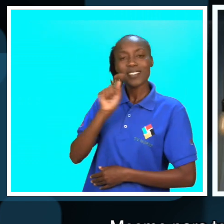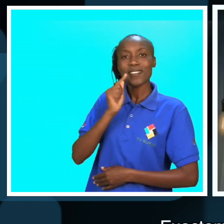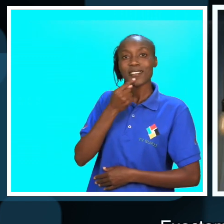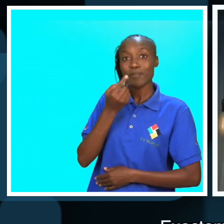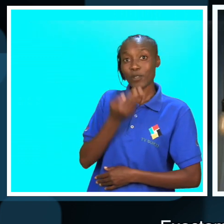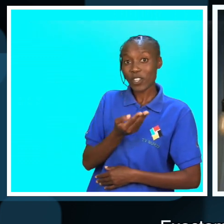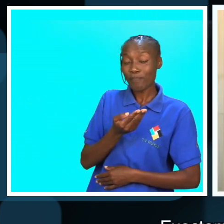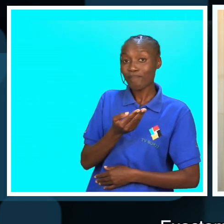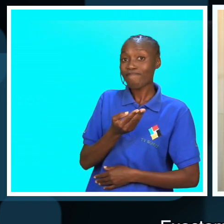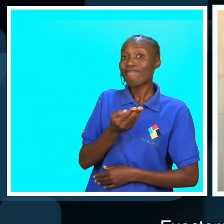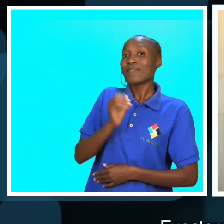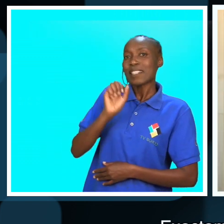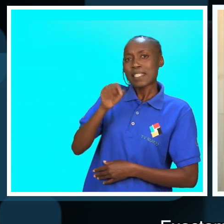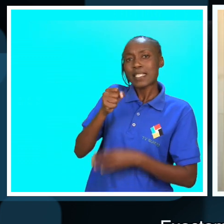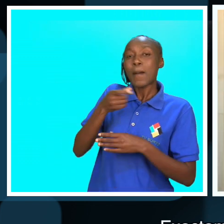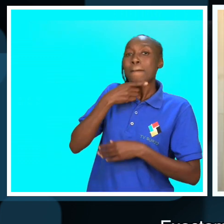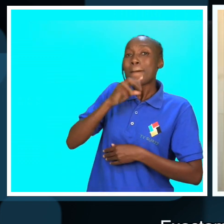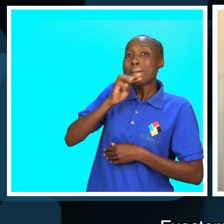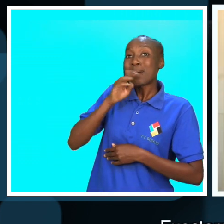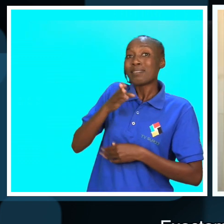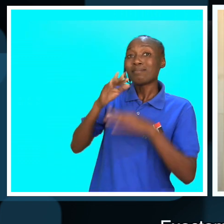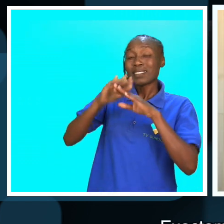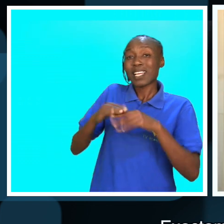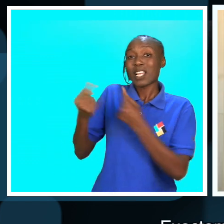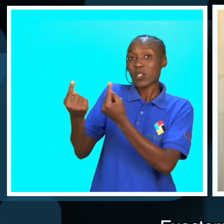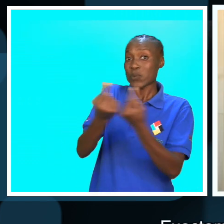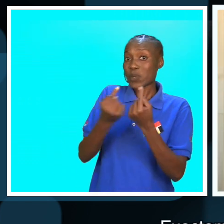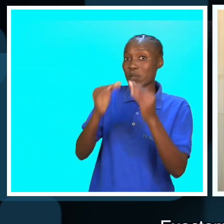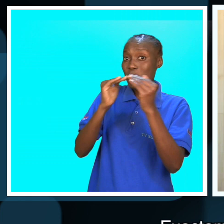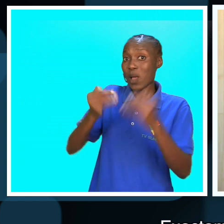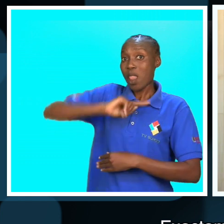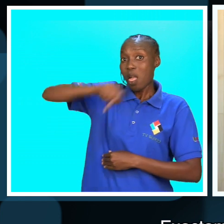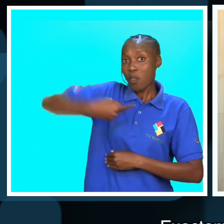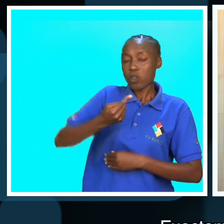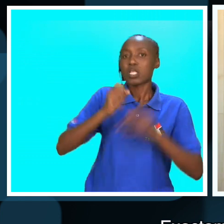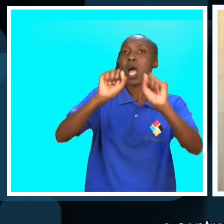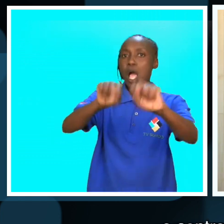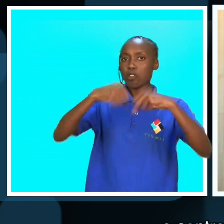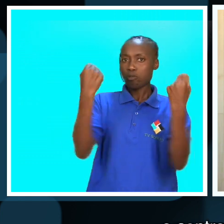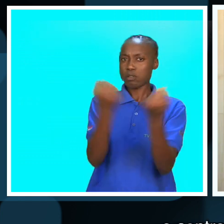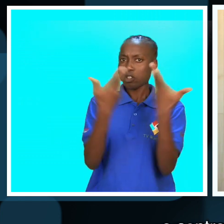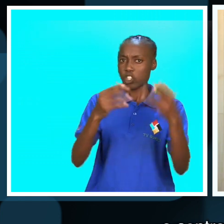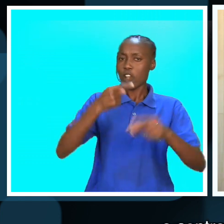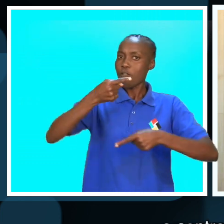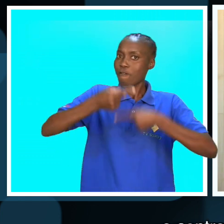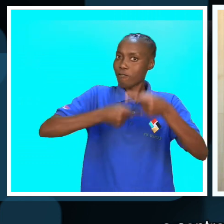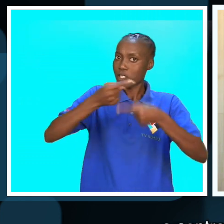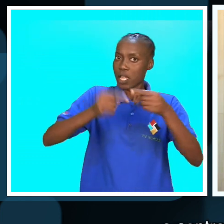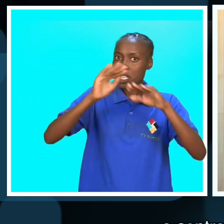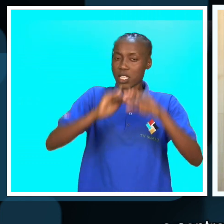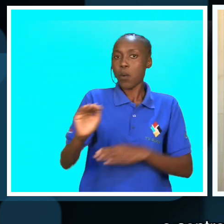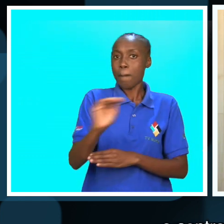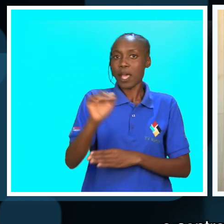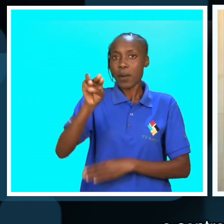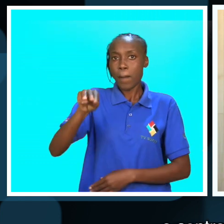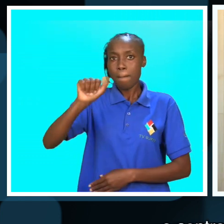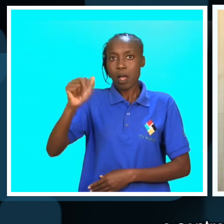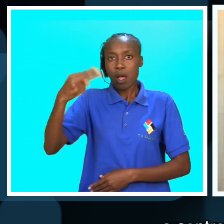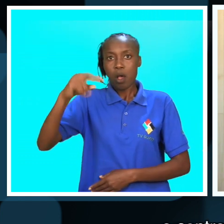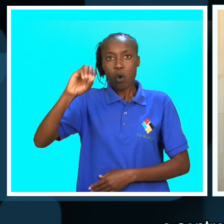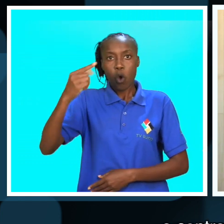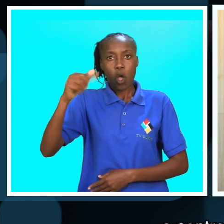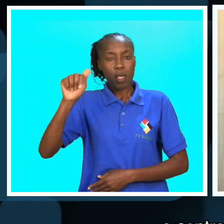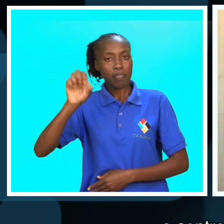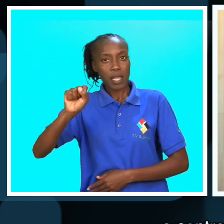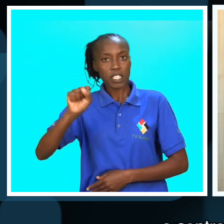cooperativa? Exatamente. Entretanto, para os pais que se encontram em situação como a nossa, o centro já existe, não é? Nós